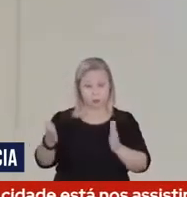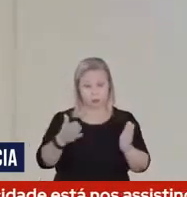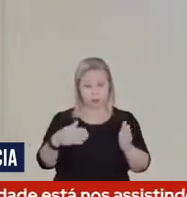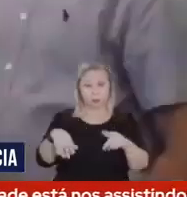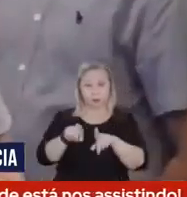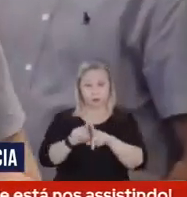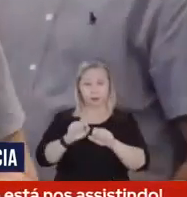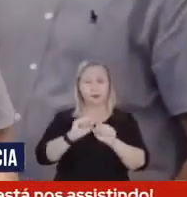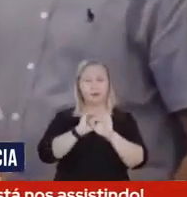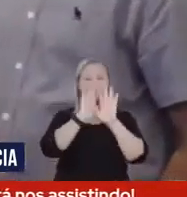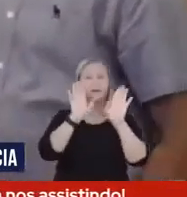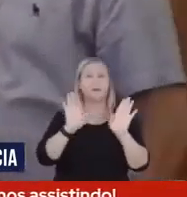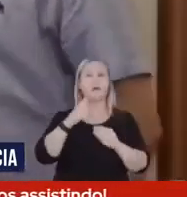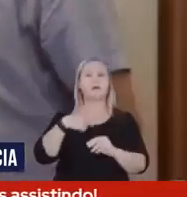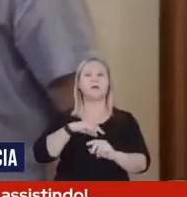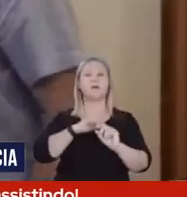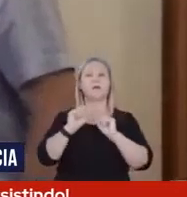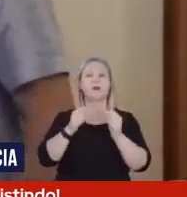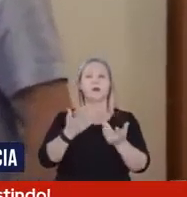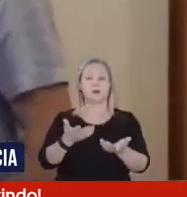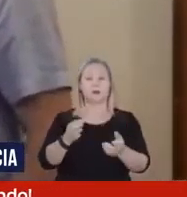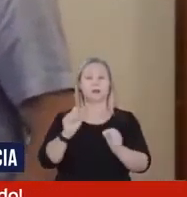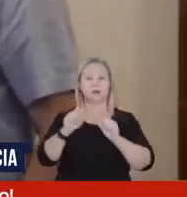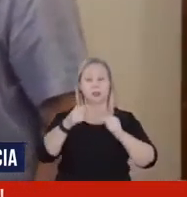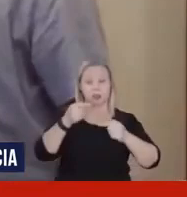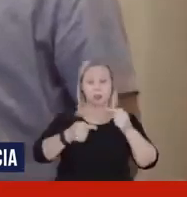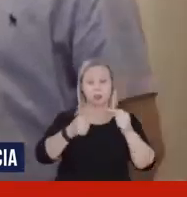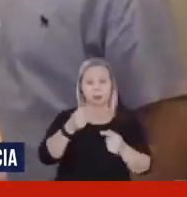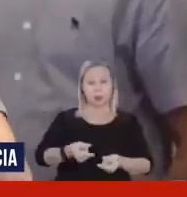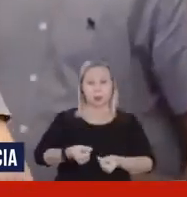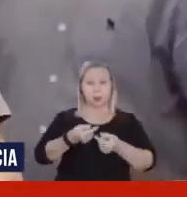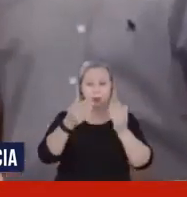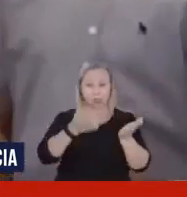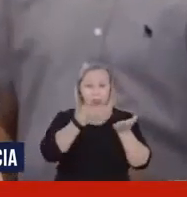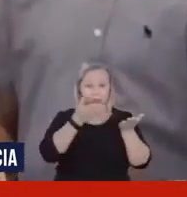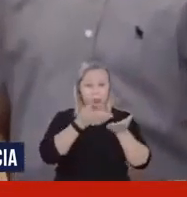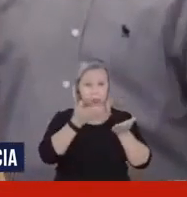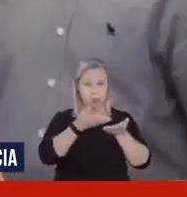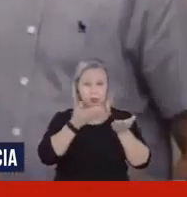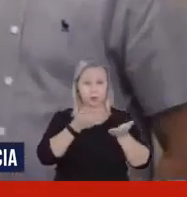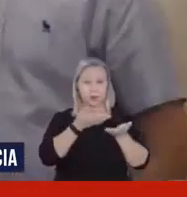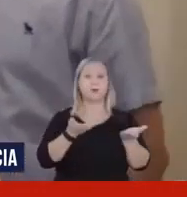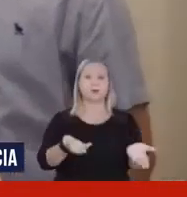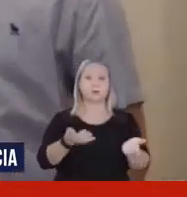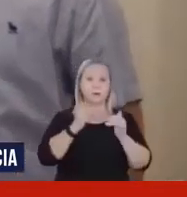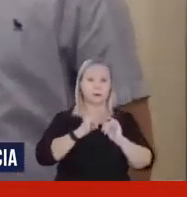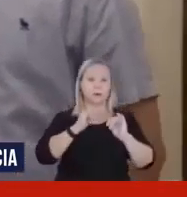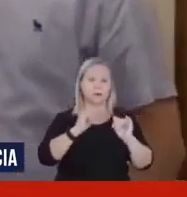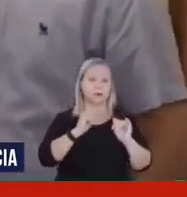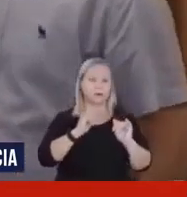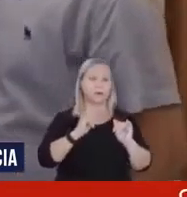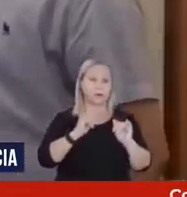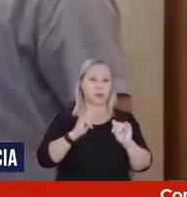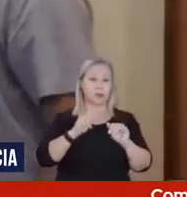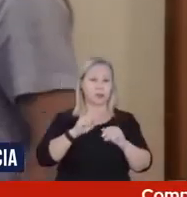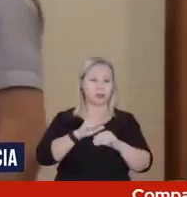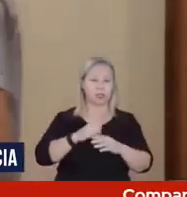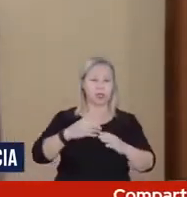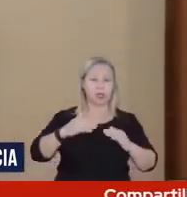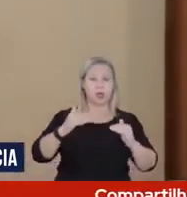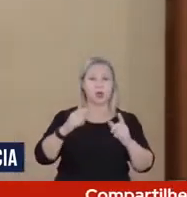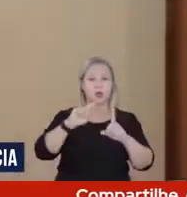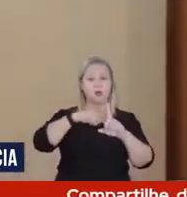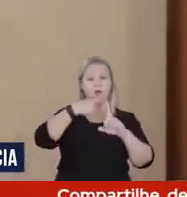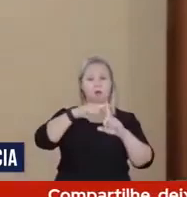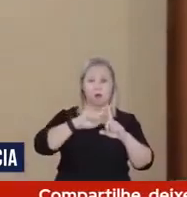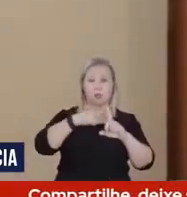essa política de preços estimula, influencia o espraiamento, o crescimento da inflação em vários setores, né?